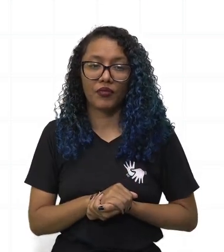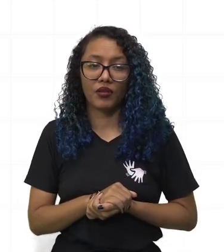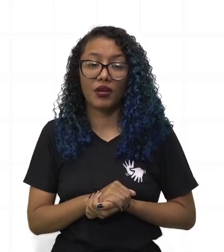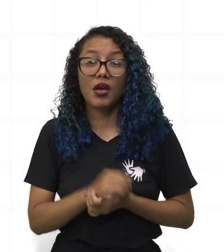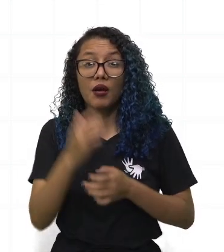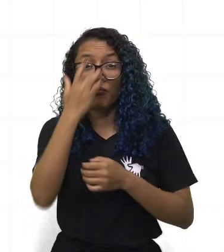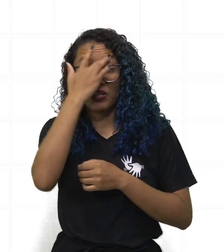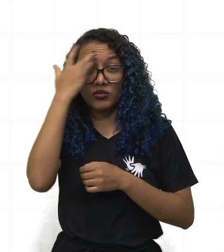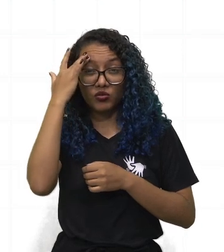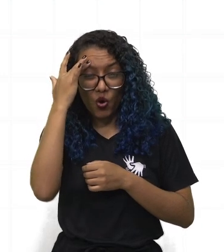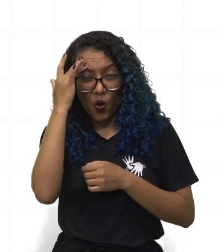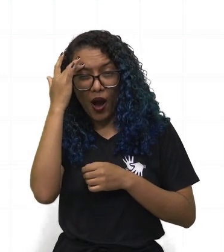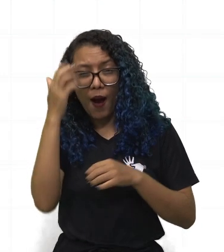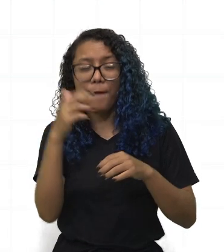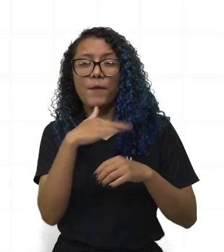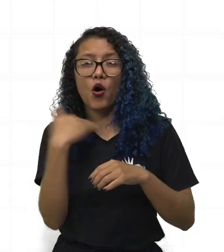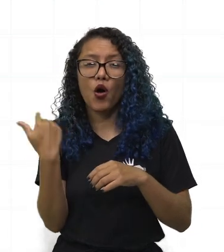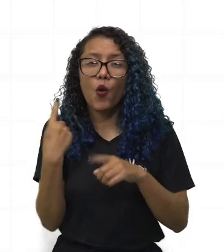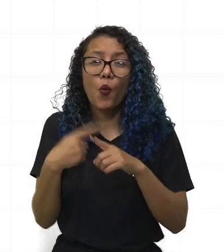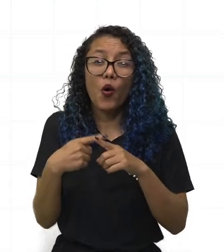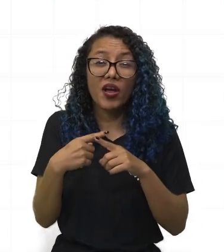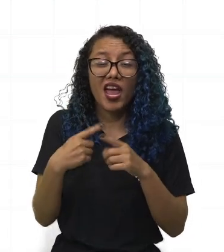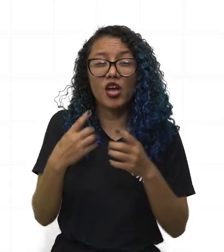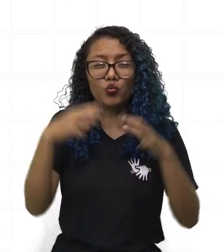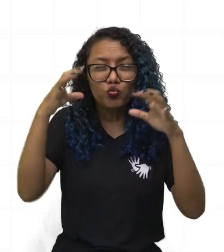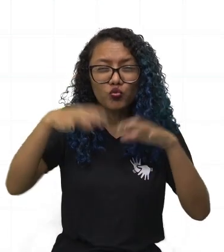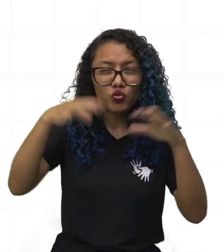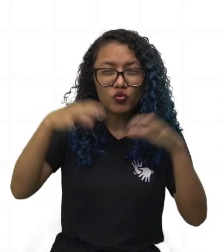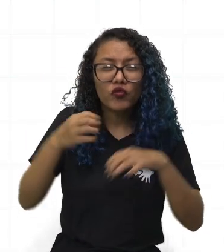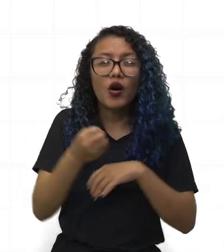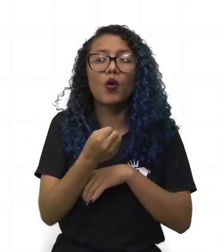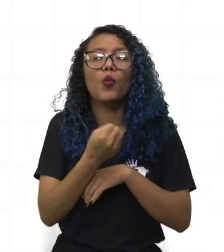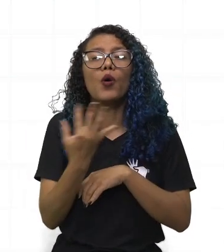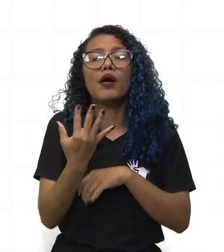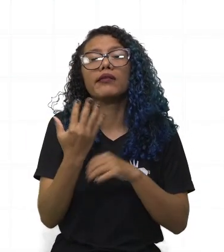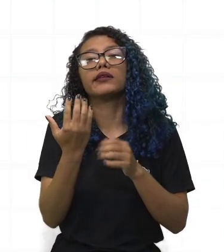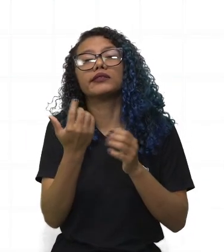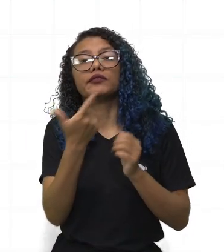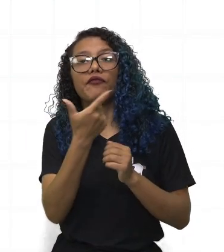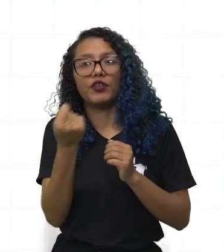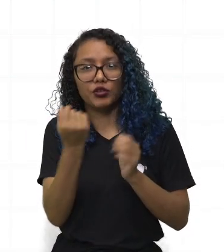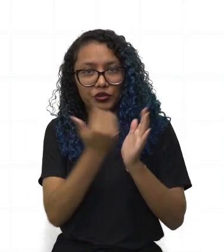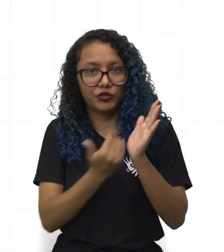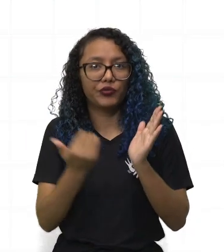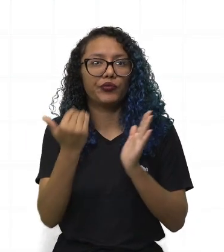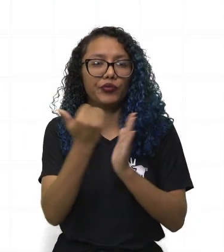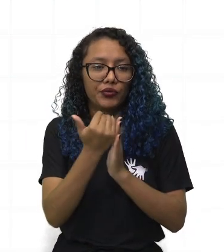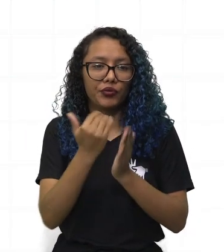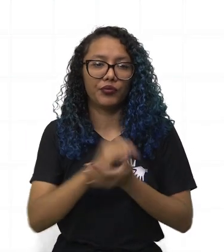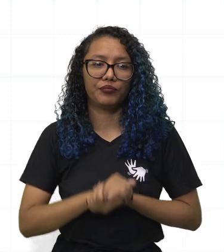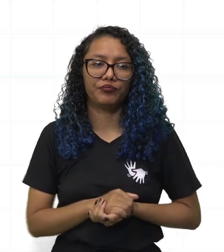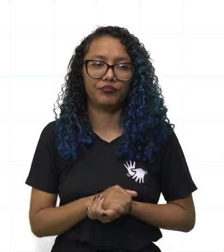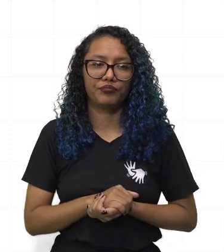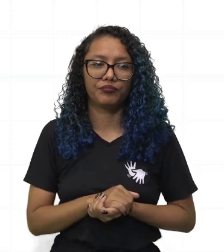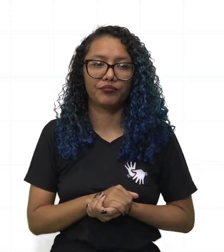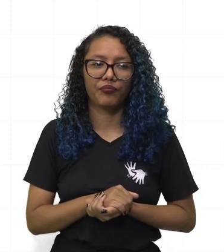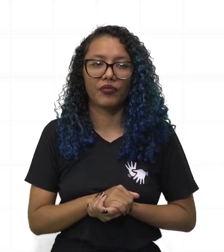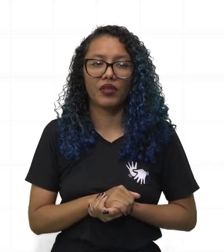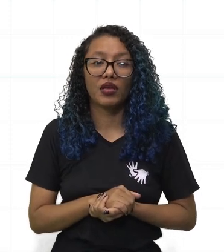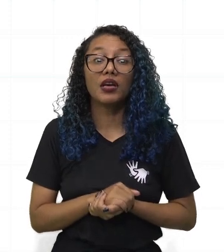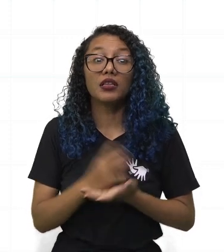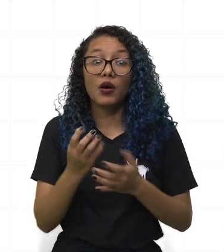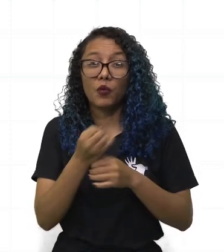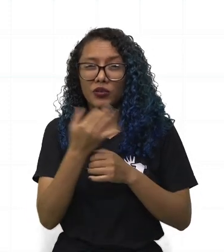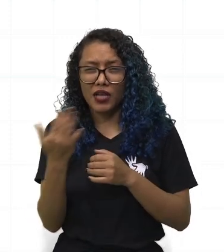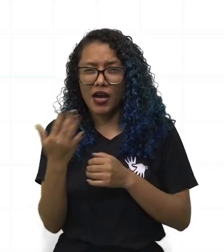em São Paulo. Vamos ver o que traz, né? O número de mortes em decorrência da chuva no estado de São